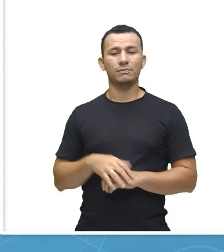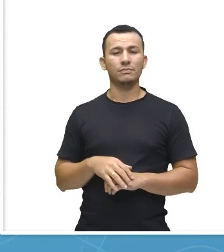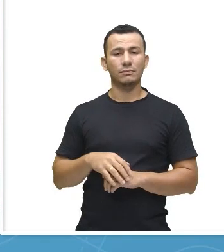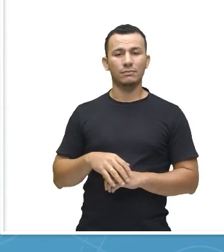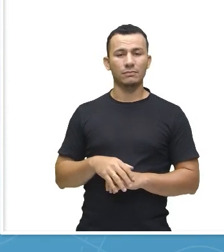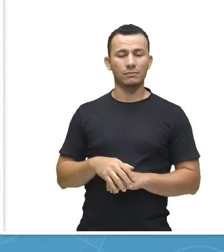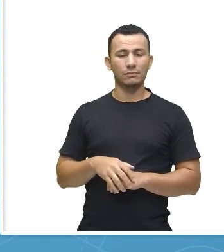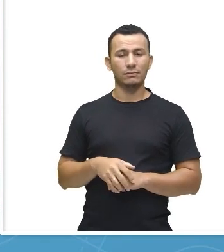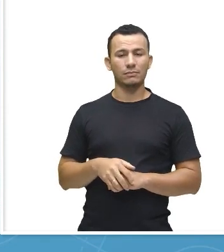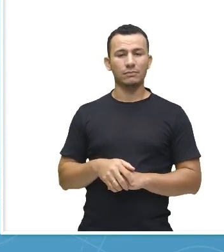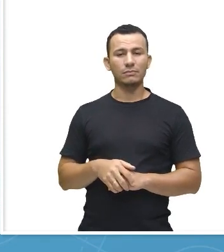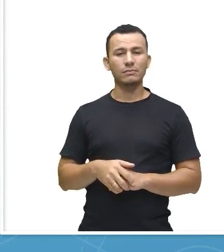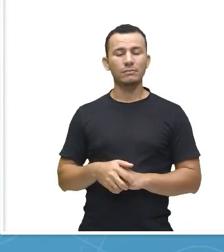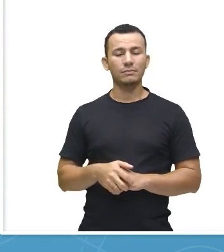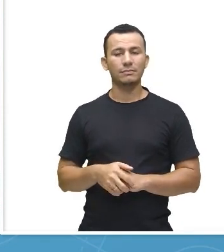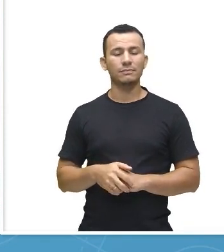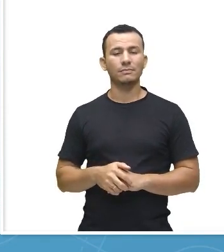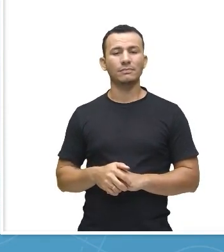Leite,